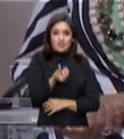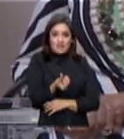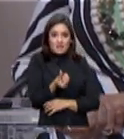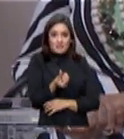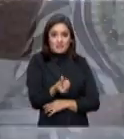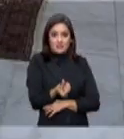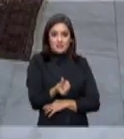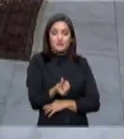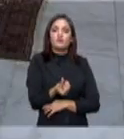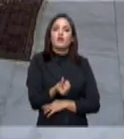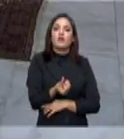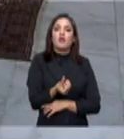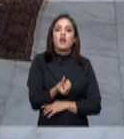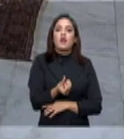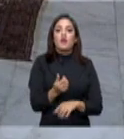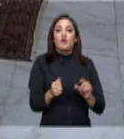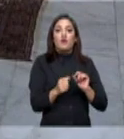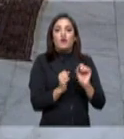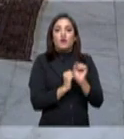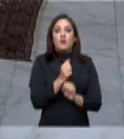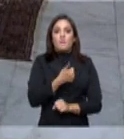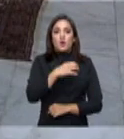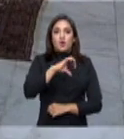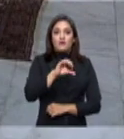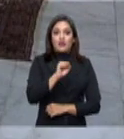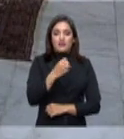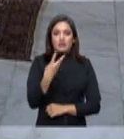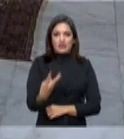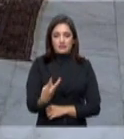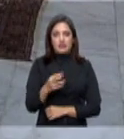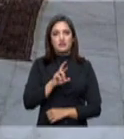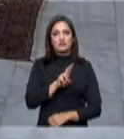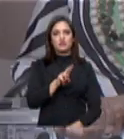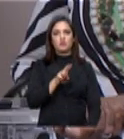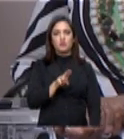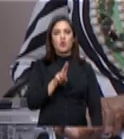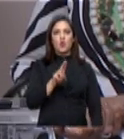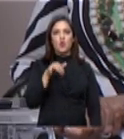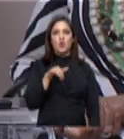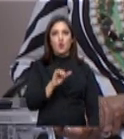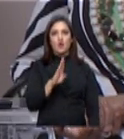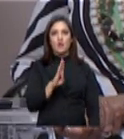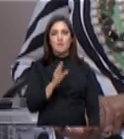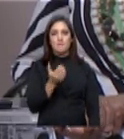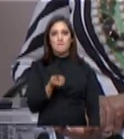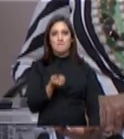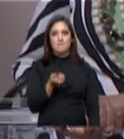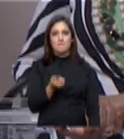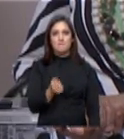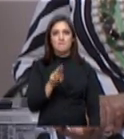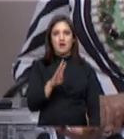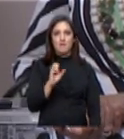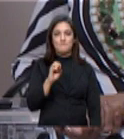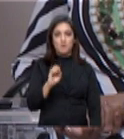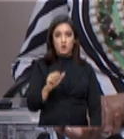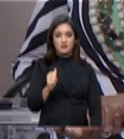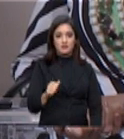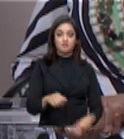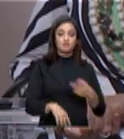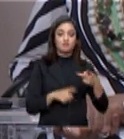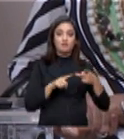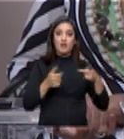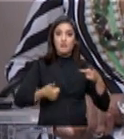406, impetrado em 1983 por Rui Barbosa. A primeira ação direta de inconstitucionalidade